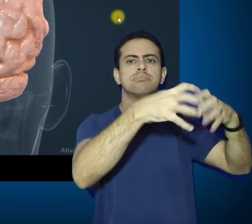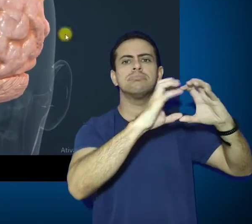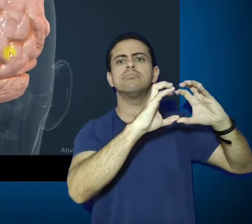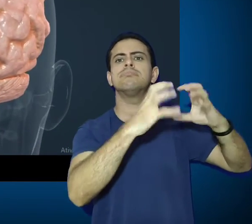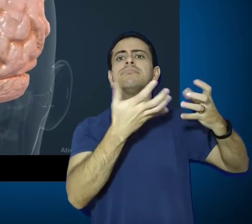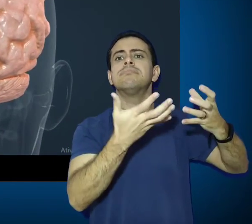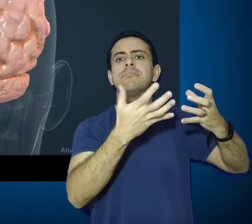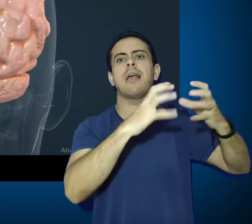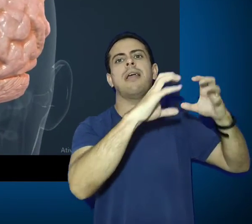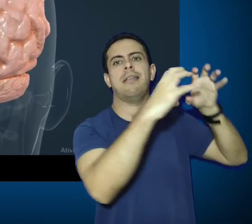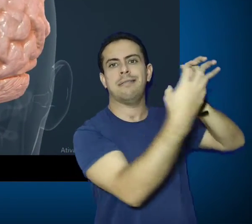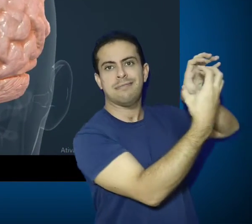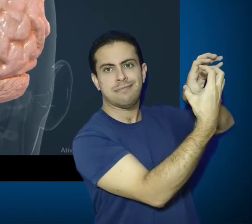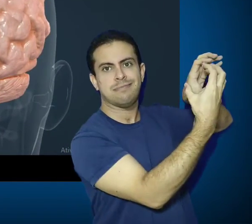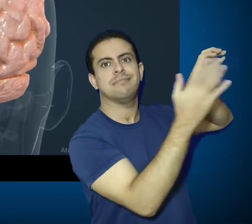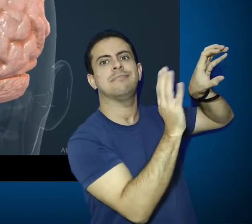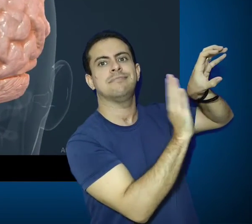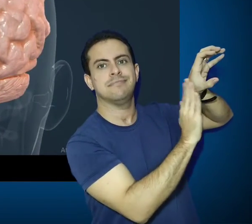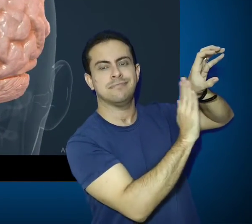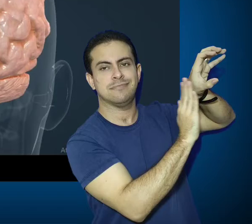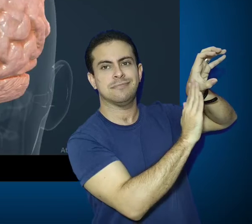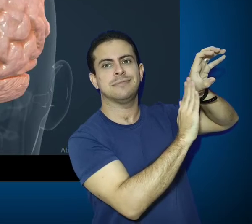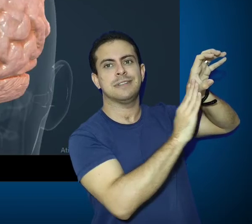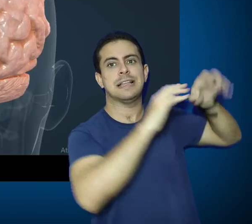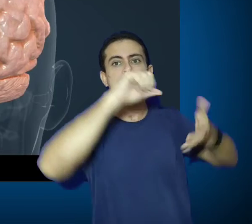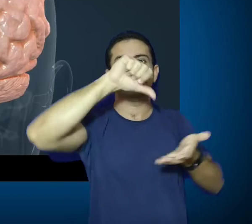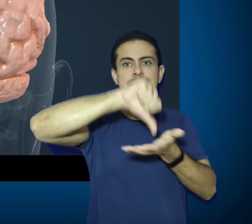É essa região aqui, do centro óptico.